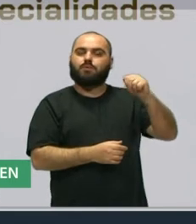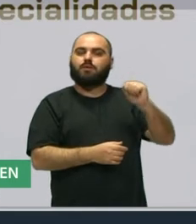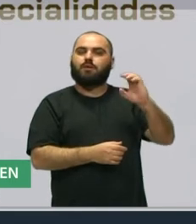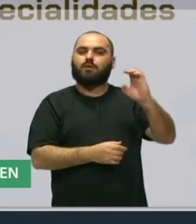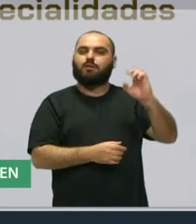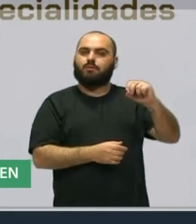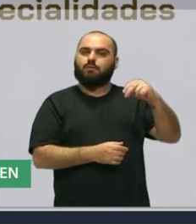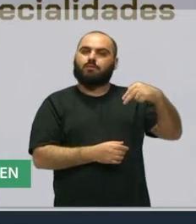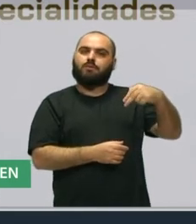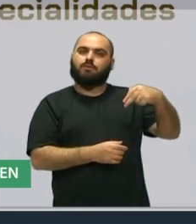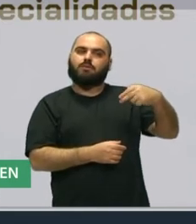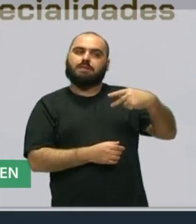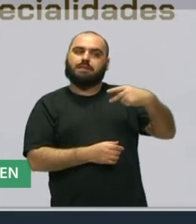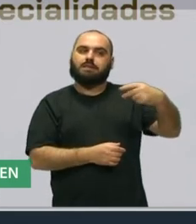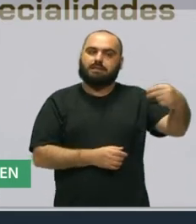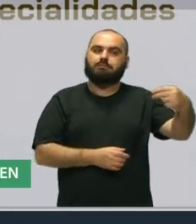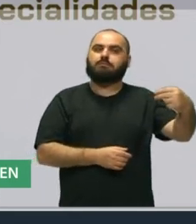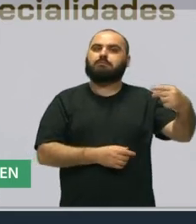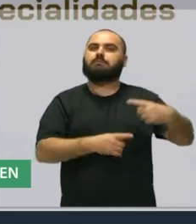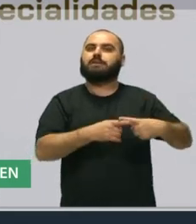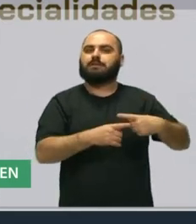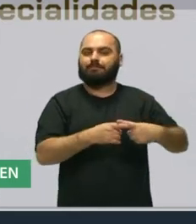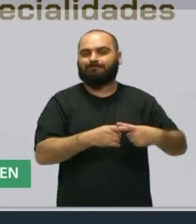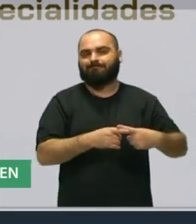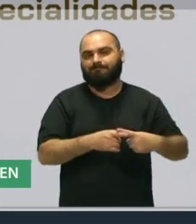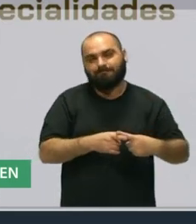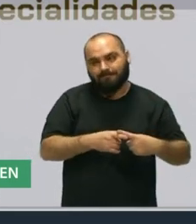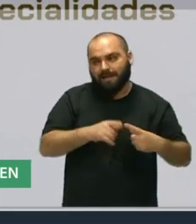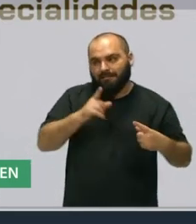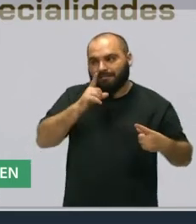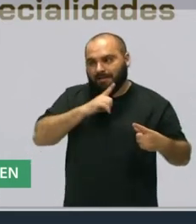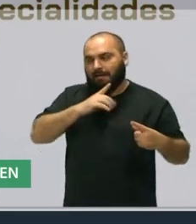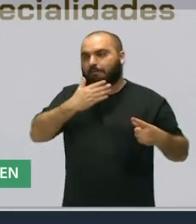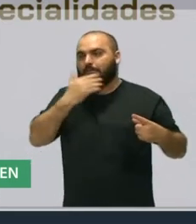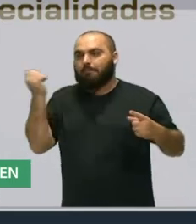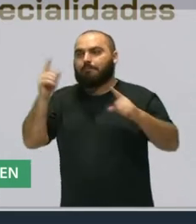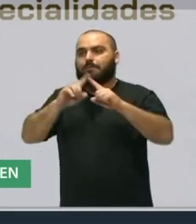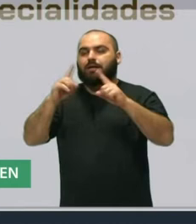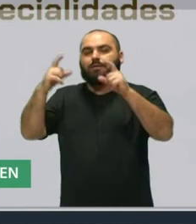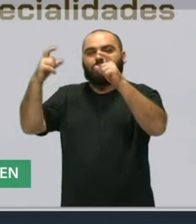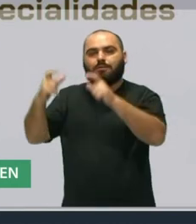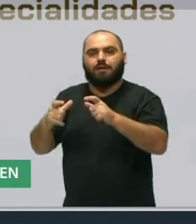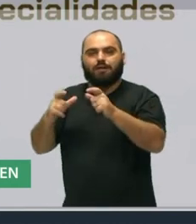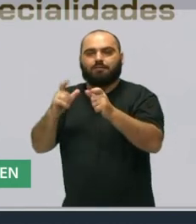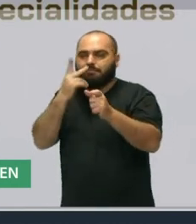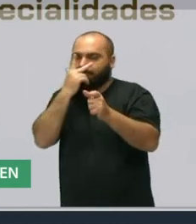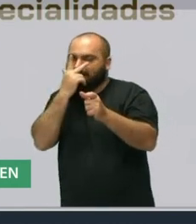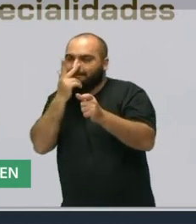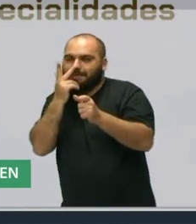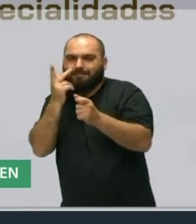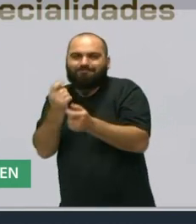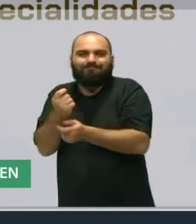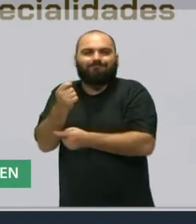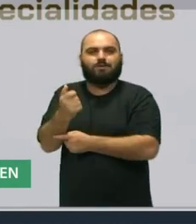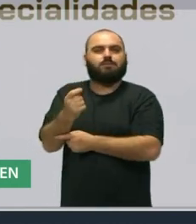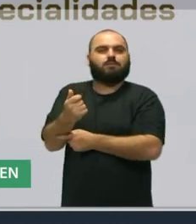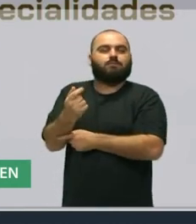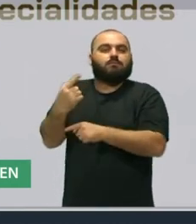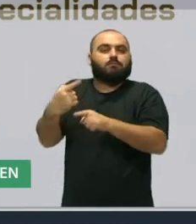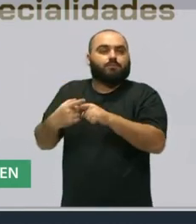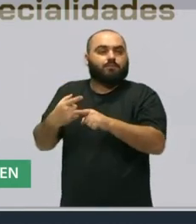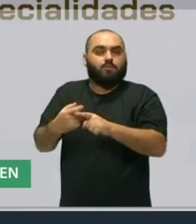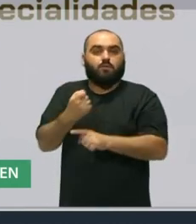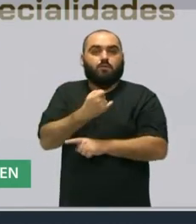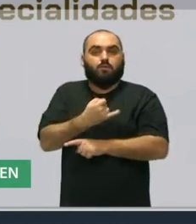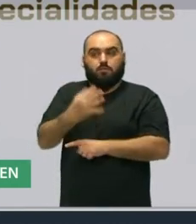nosso ambiente, que infelizmente, por melhor que nós tenhamos feito, ainda é um ambiente acanhado diante do grande número